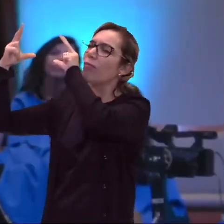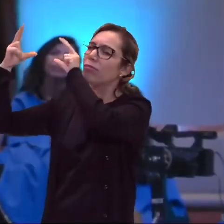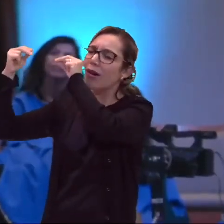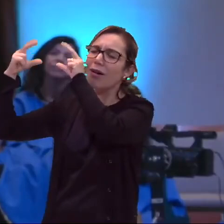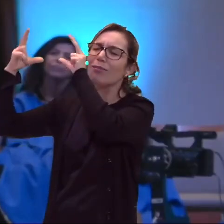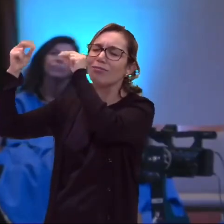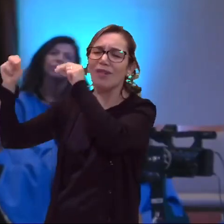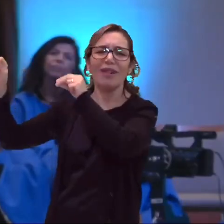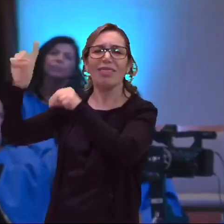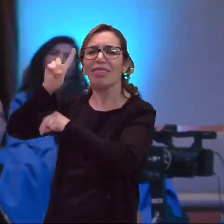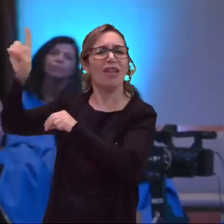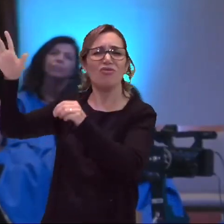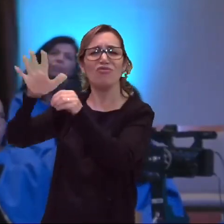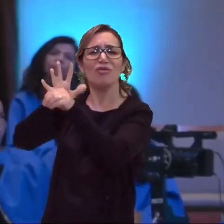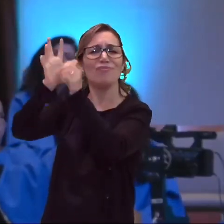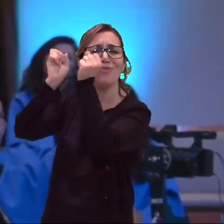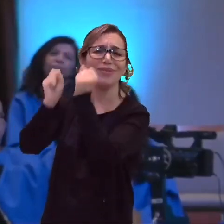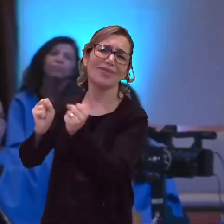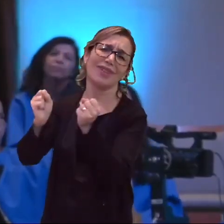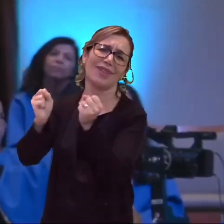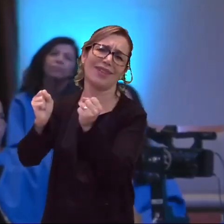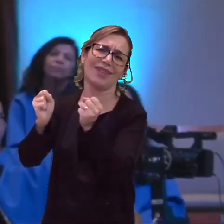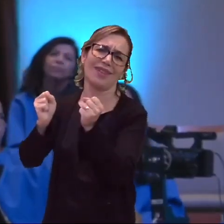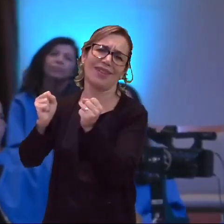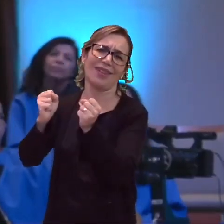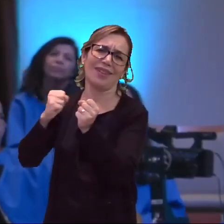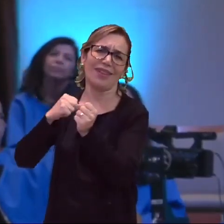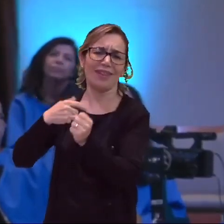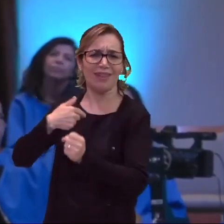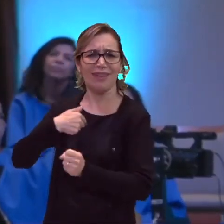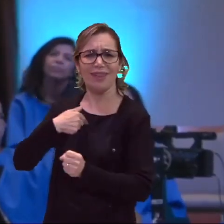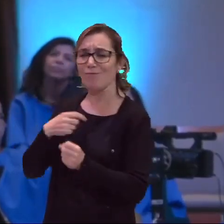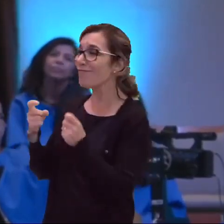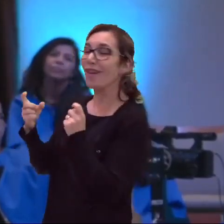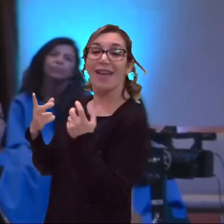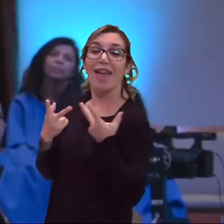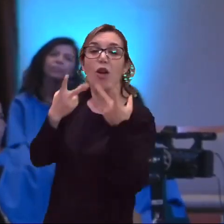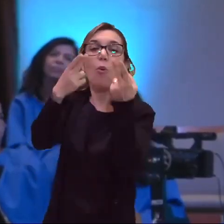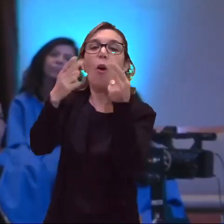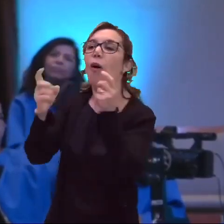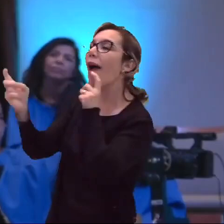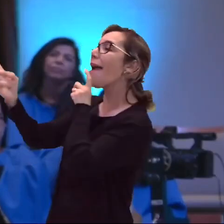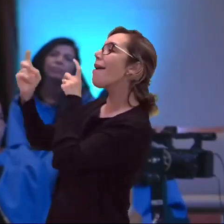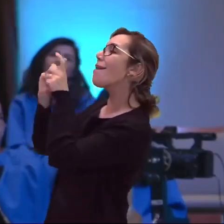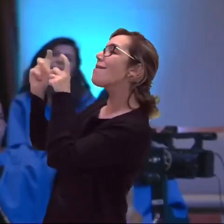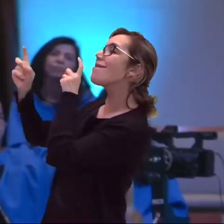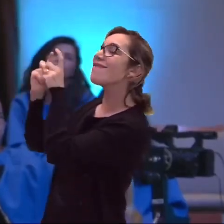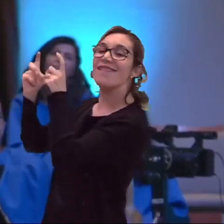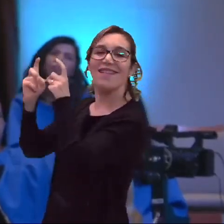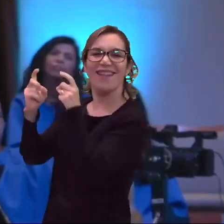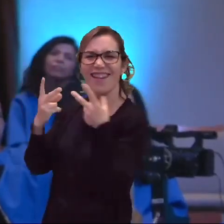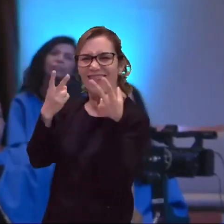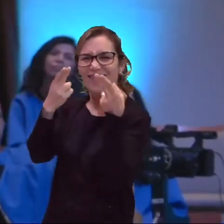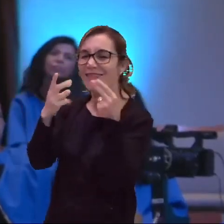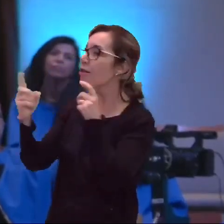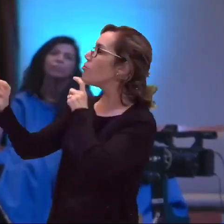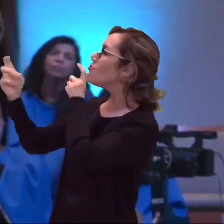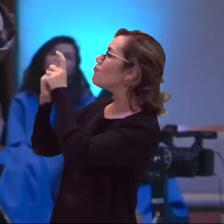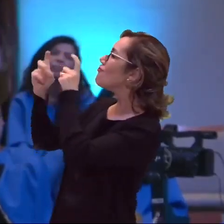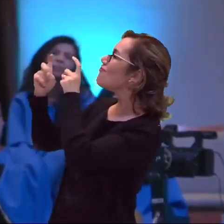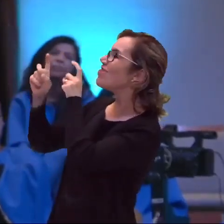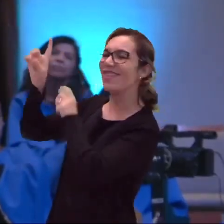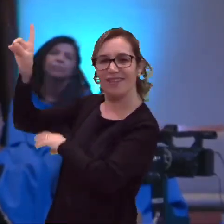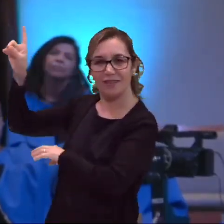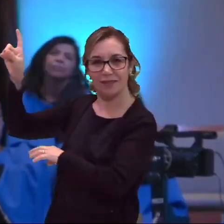todo poderoso do universo Você já pensou se vai ter uma audiência com todo poderoso do universo